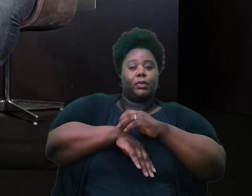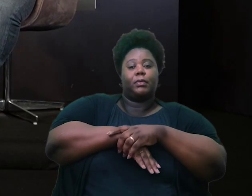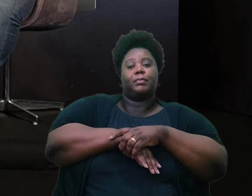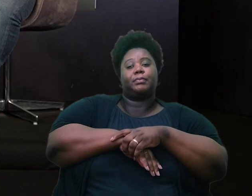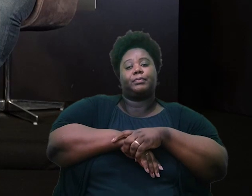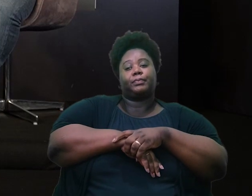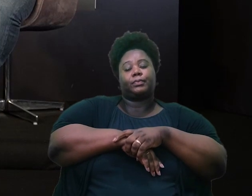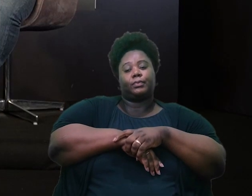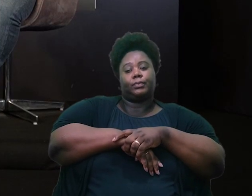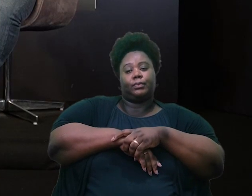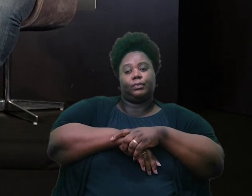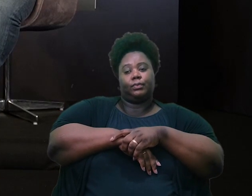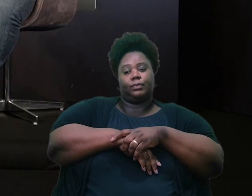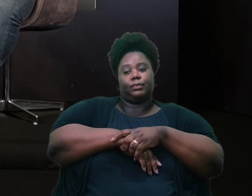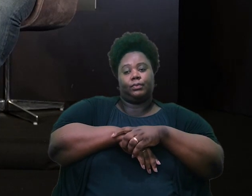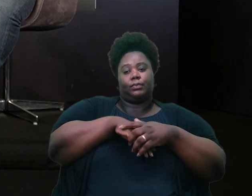um